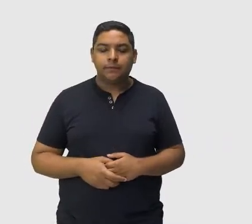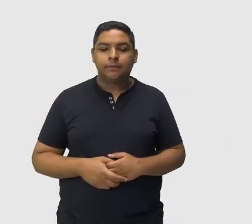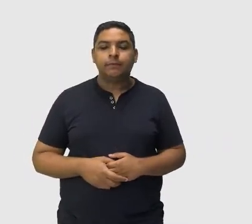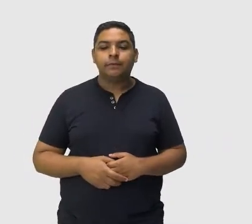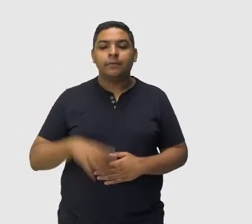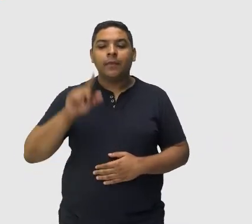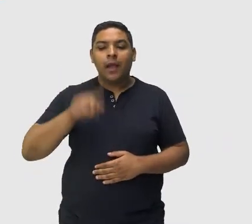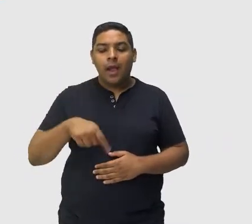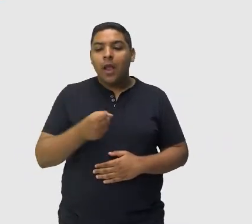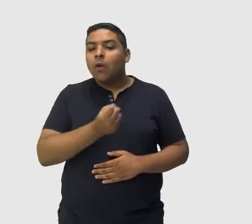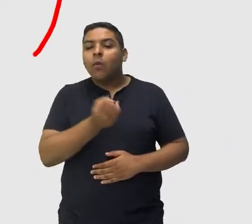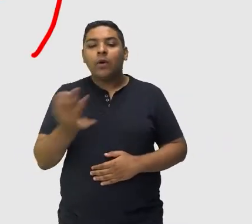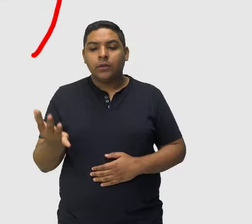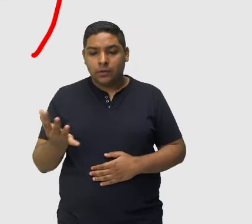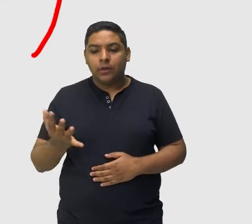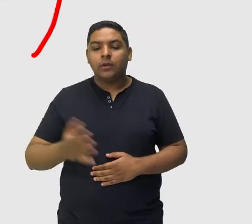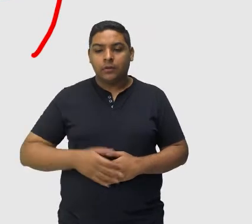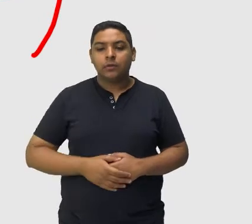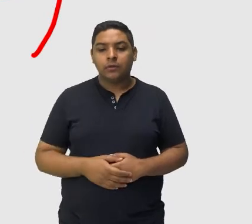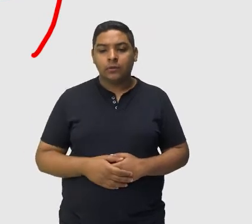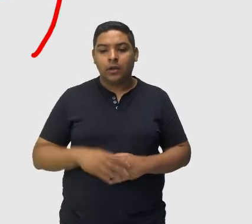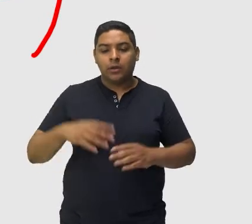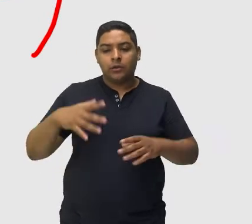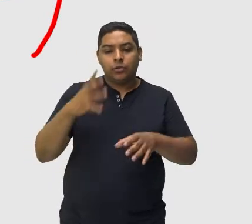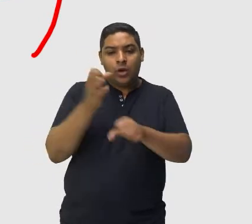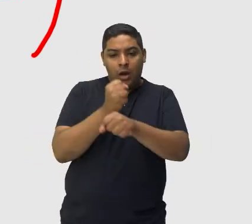ser a quantidade de carga,